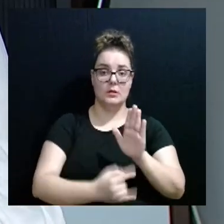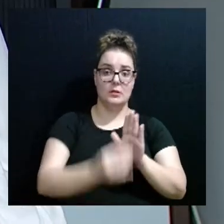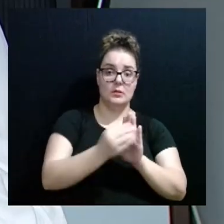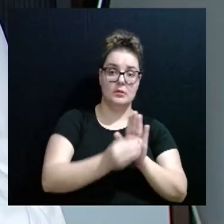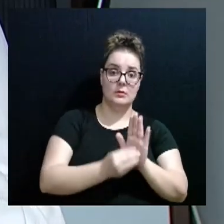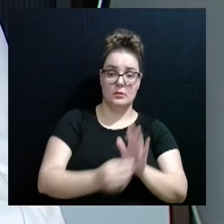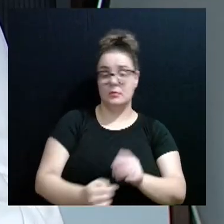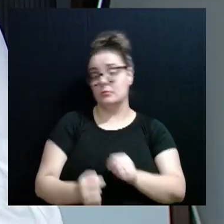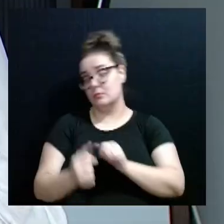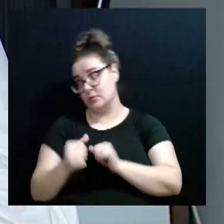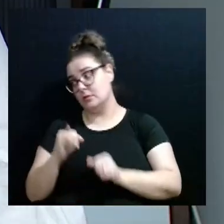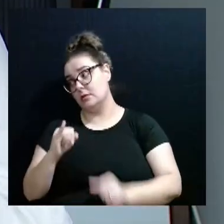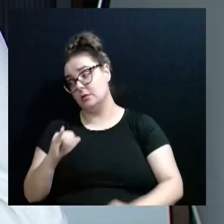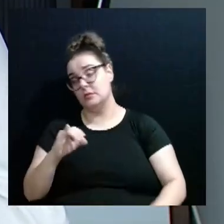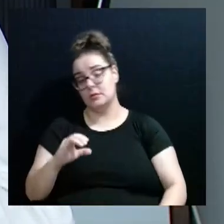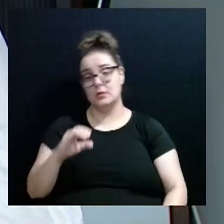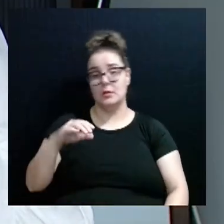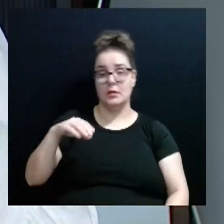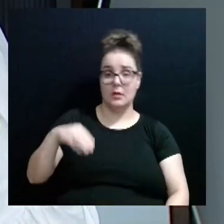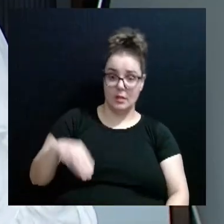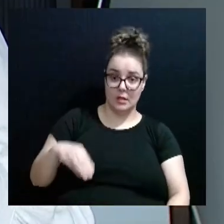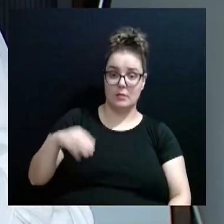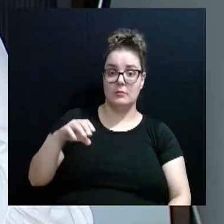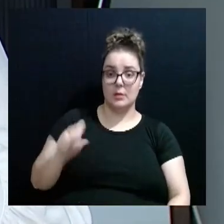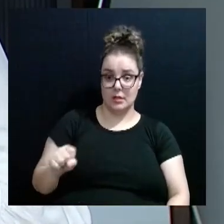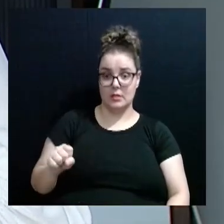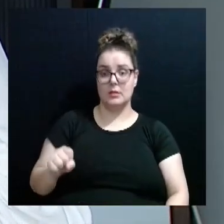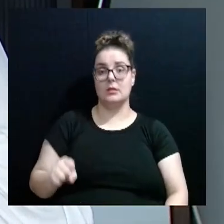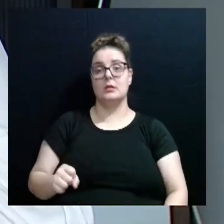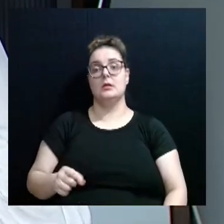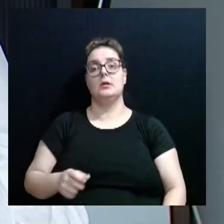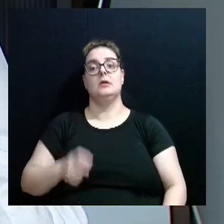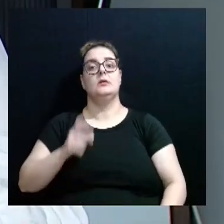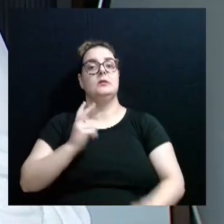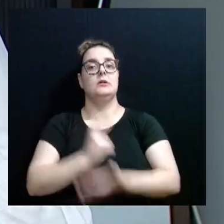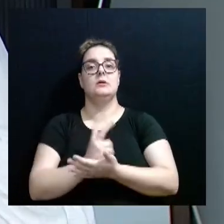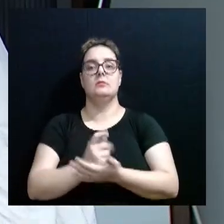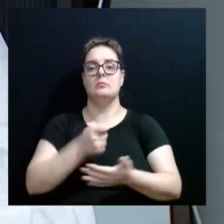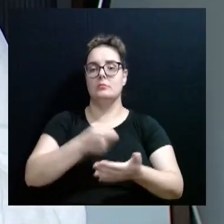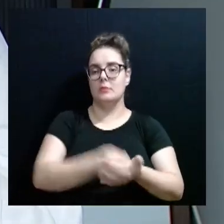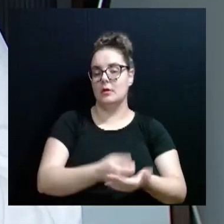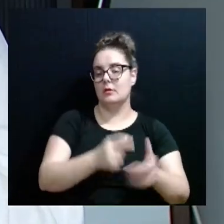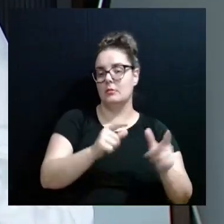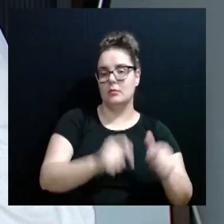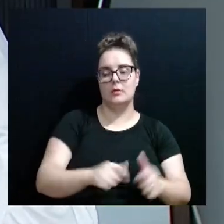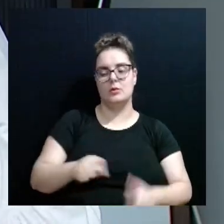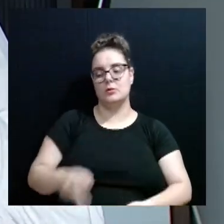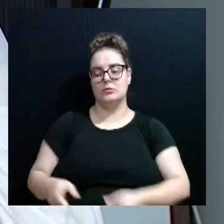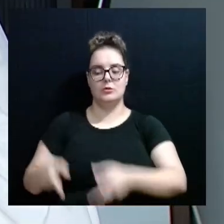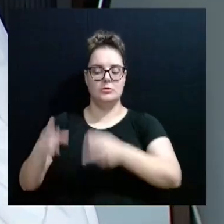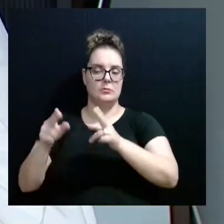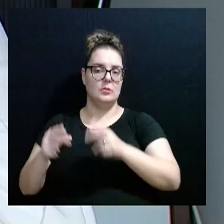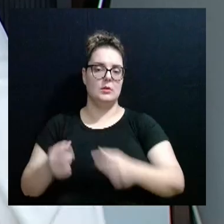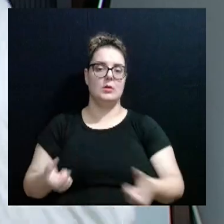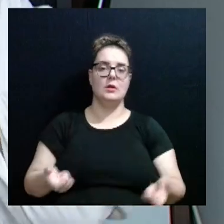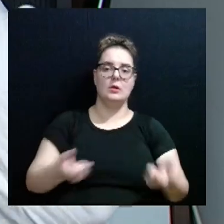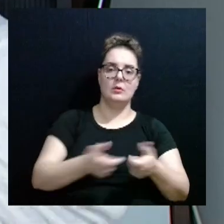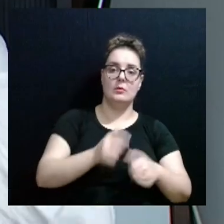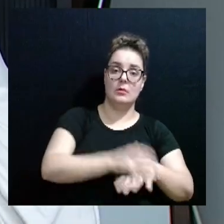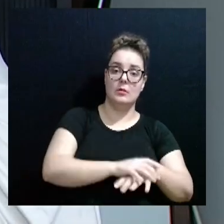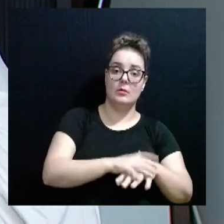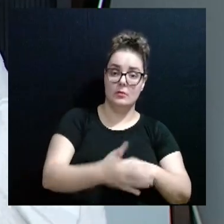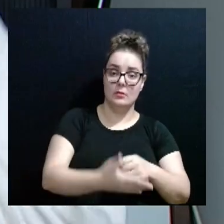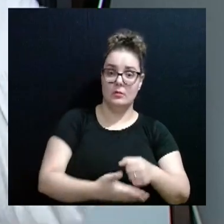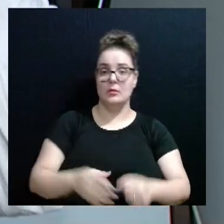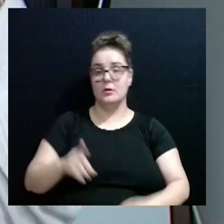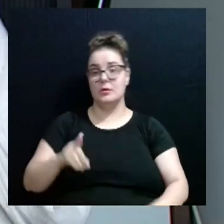né? Então, sempre que a empresa pagar menos ICMS por qualquer motivo, seja suspensão, redução na base de cálculo, diferimento, que é quando a